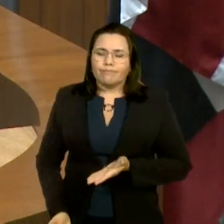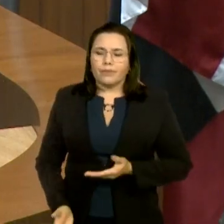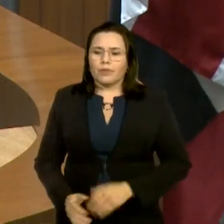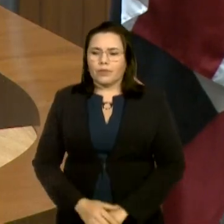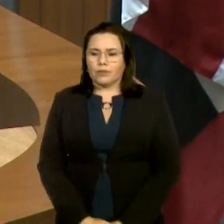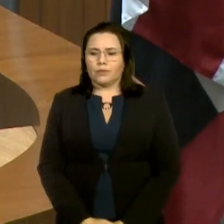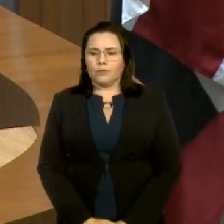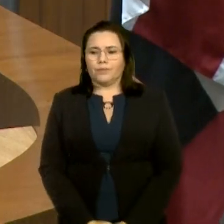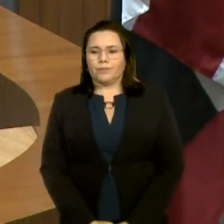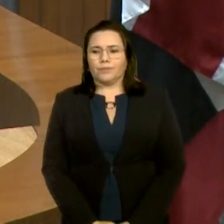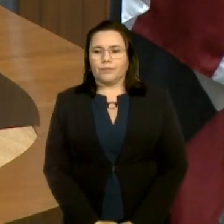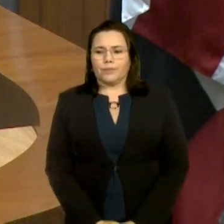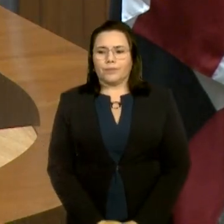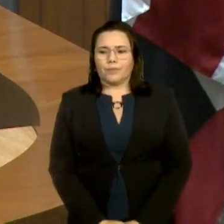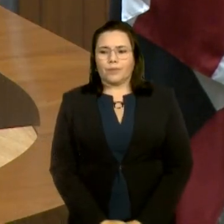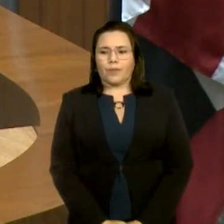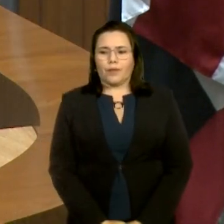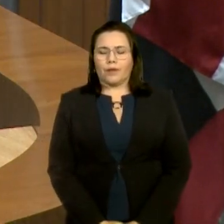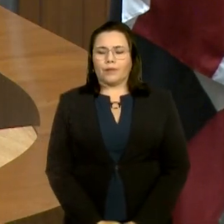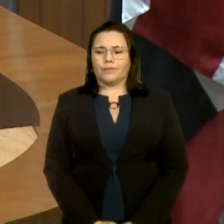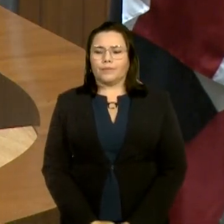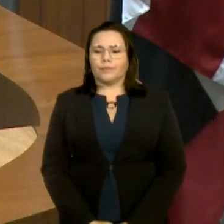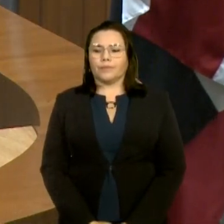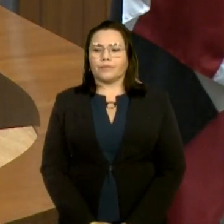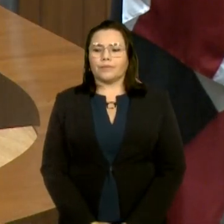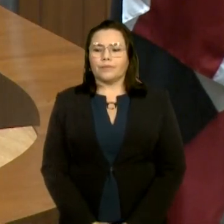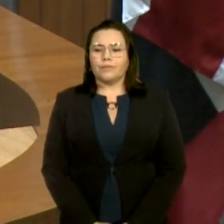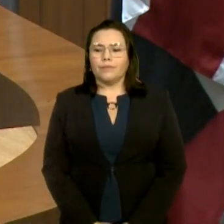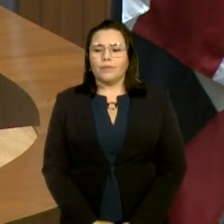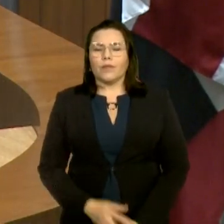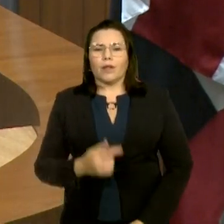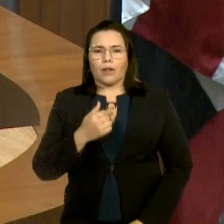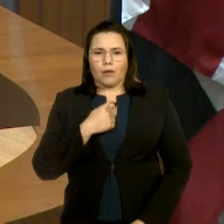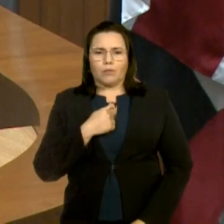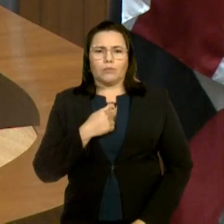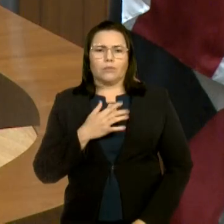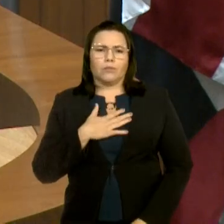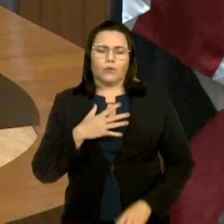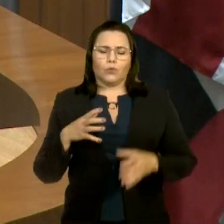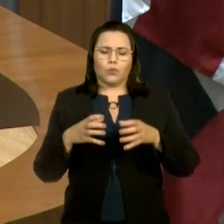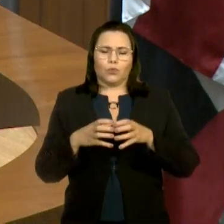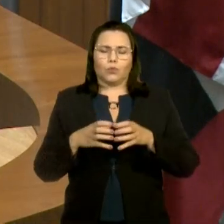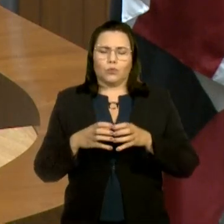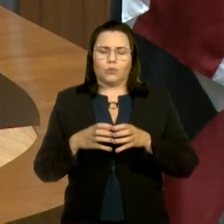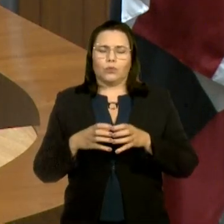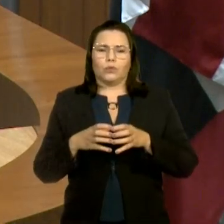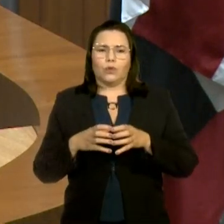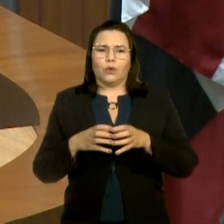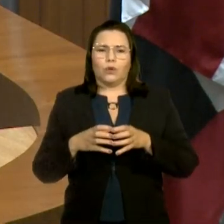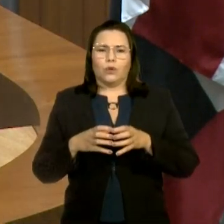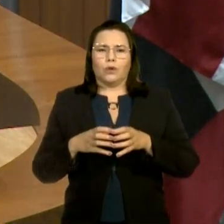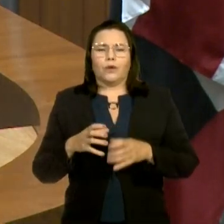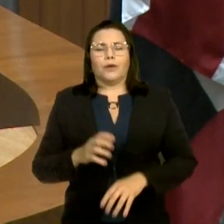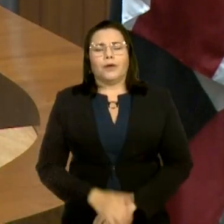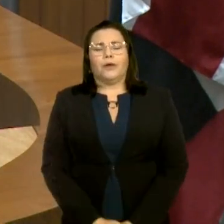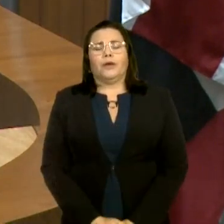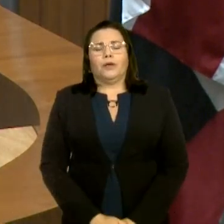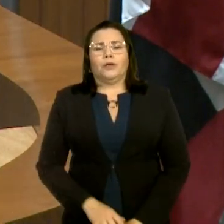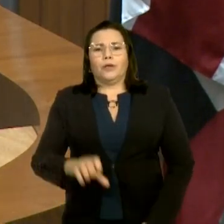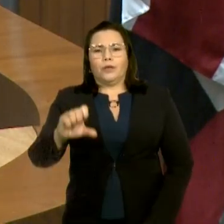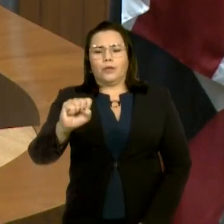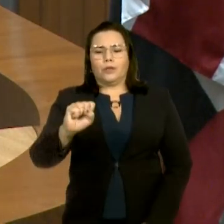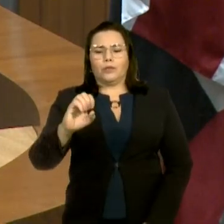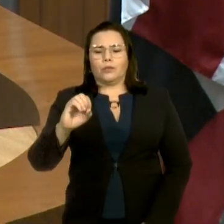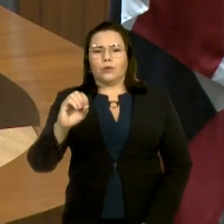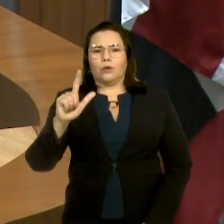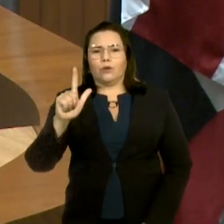solidariedade ficamos satisfeitos com o desempenho do nosso partido no estado partido que eu já me filiei